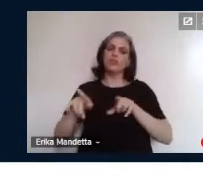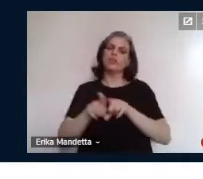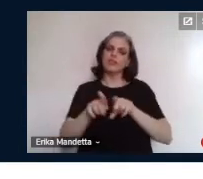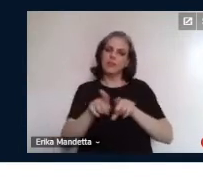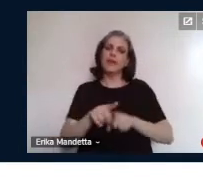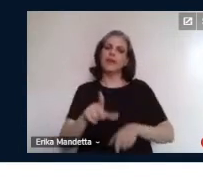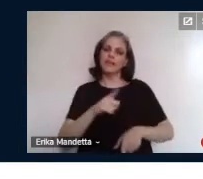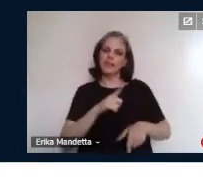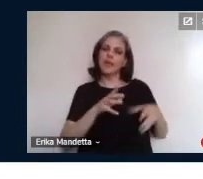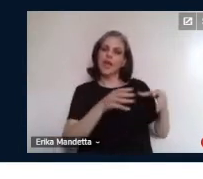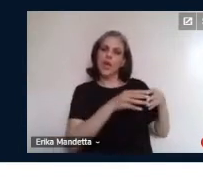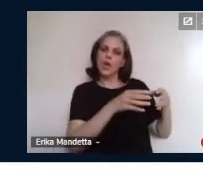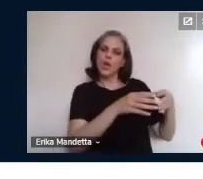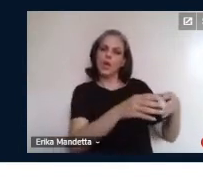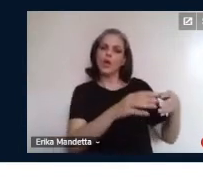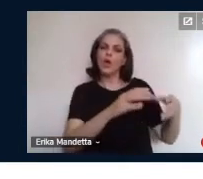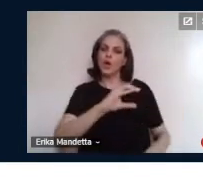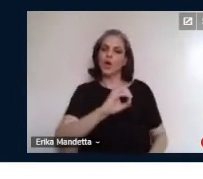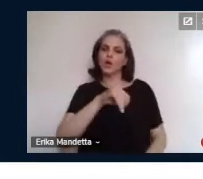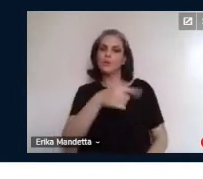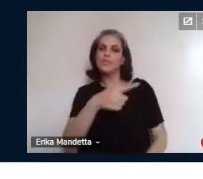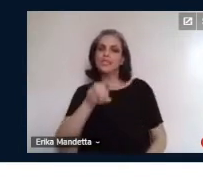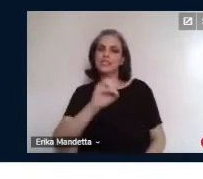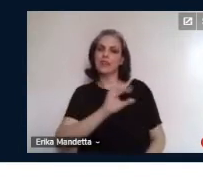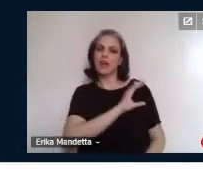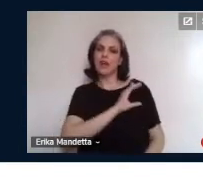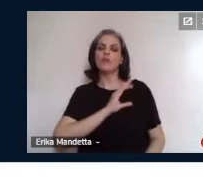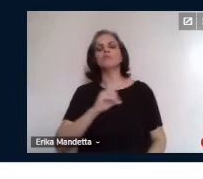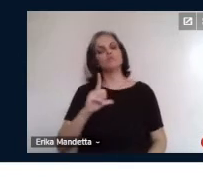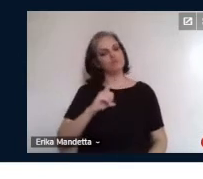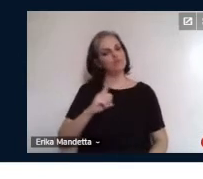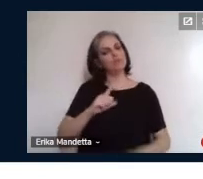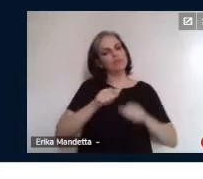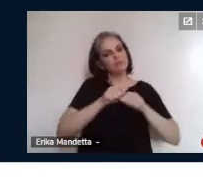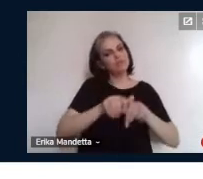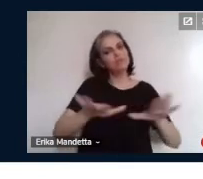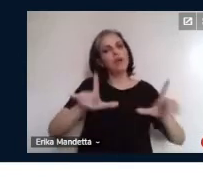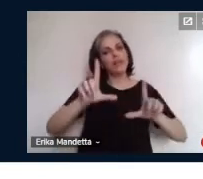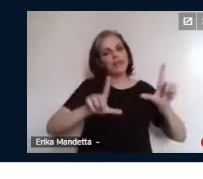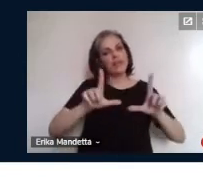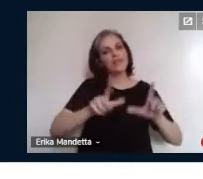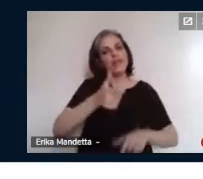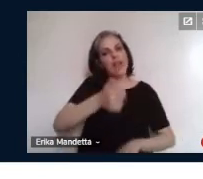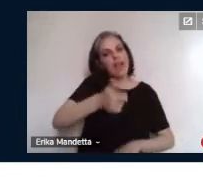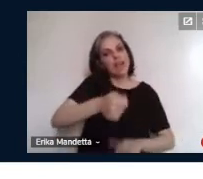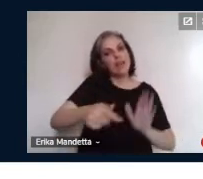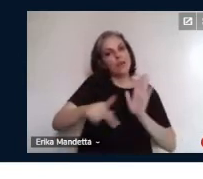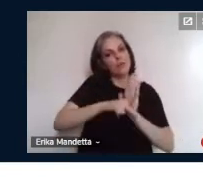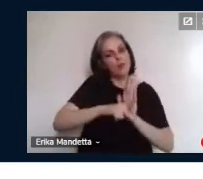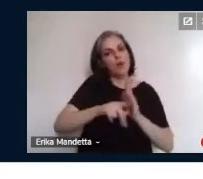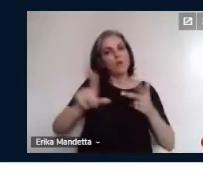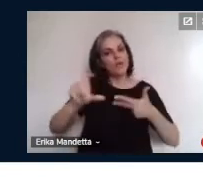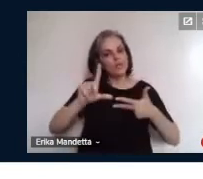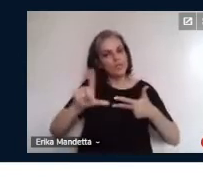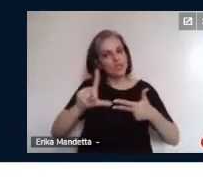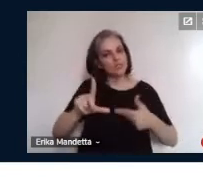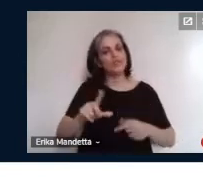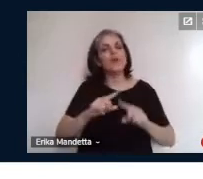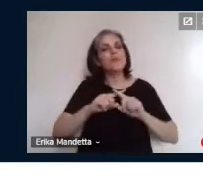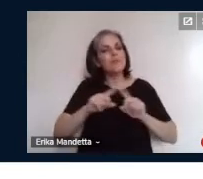costumam ser muito transmitidas nas TVs legislativas, mas nós temos vários outros